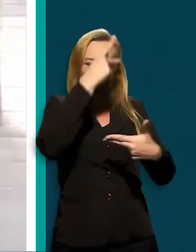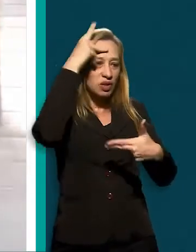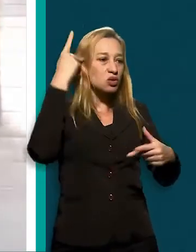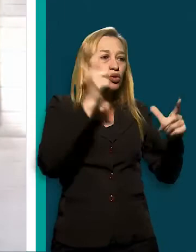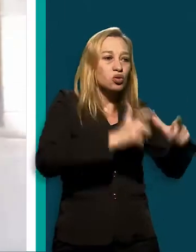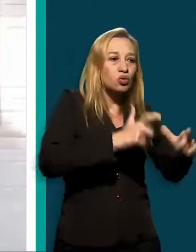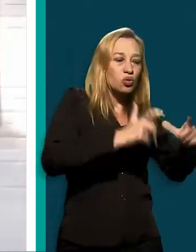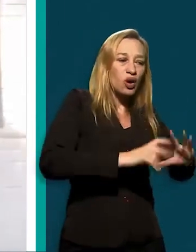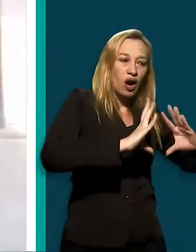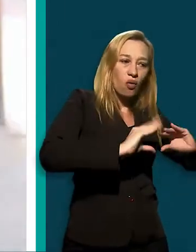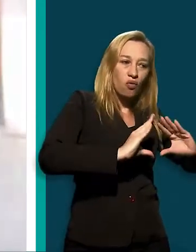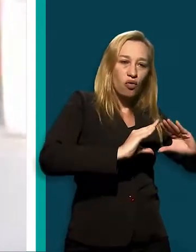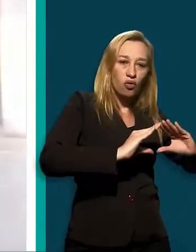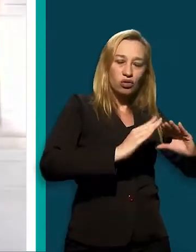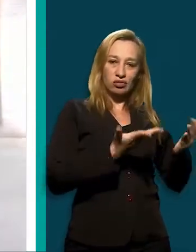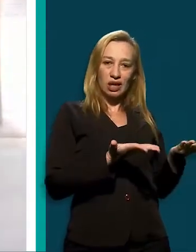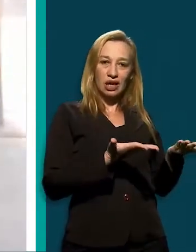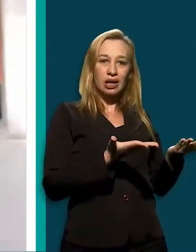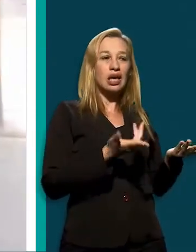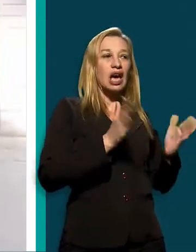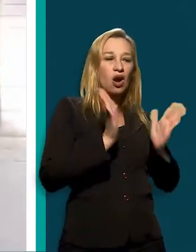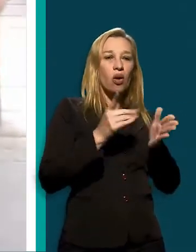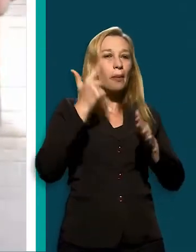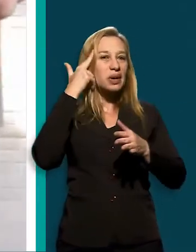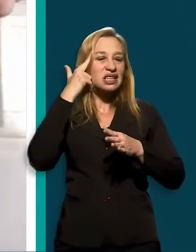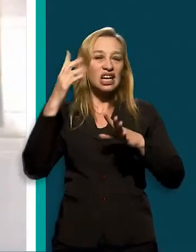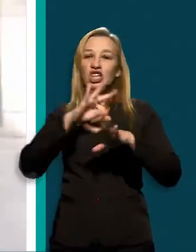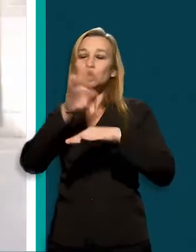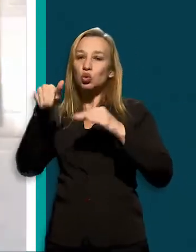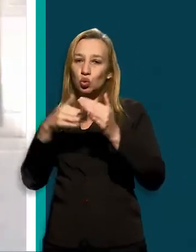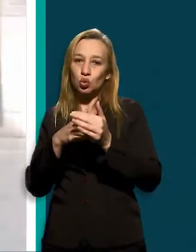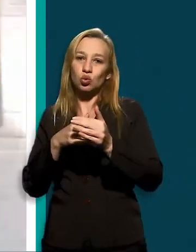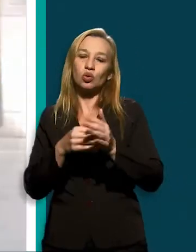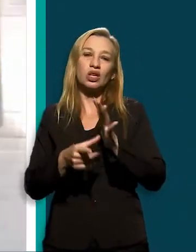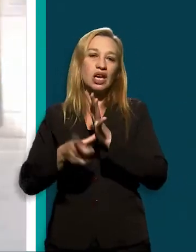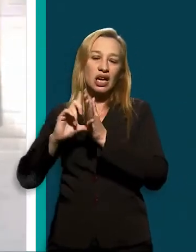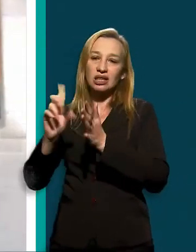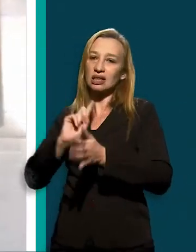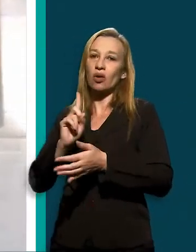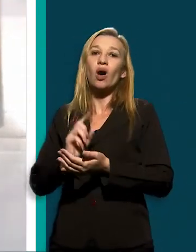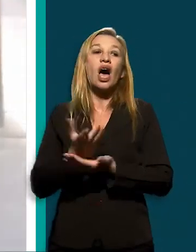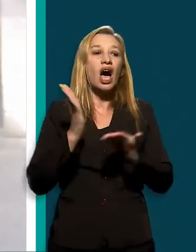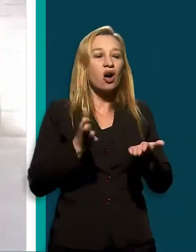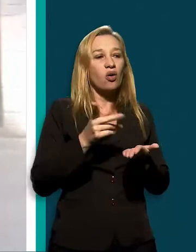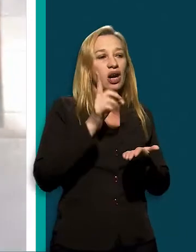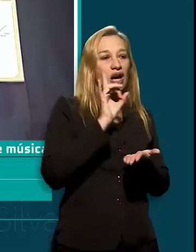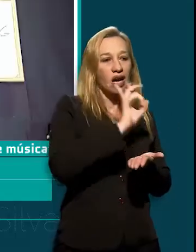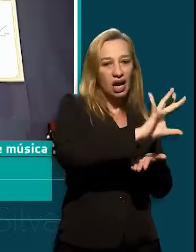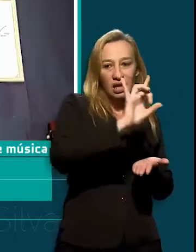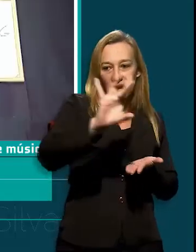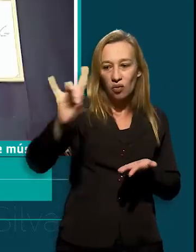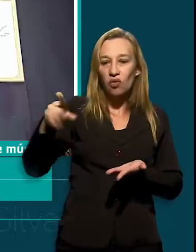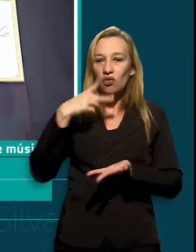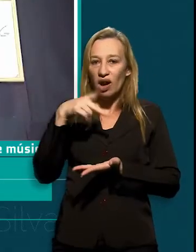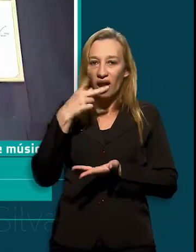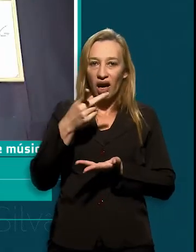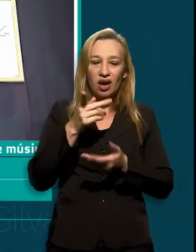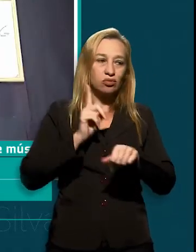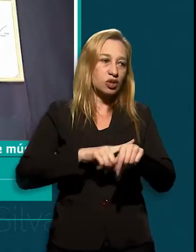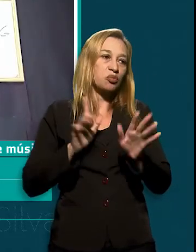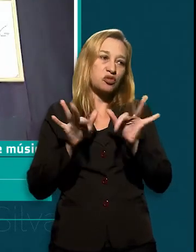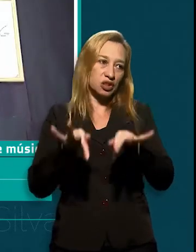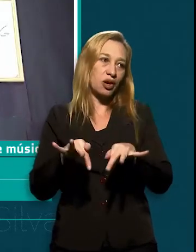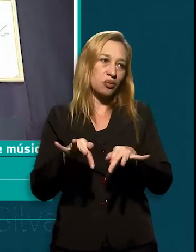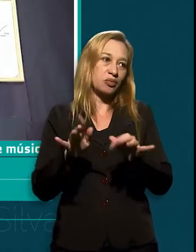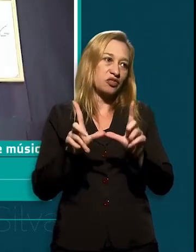e fez a gente pensar uma série de coisas que a gente nem pensava antes, né? Então, eu queria passar agora a palavra para cada um, fazer suas considerações